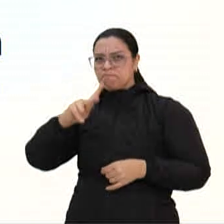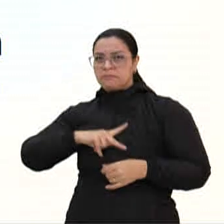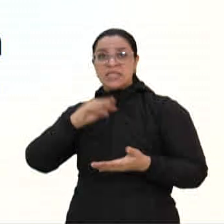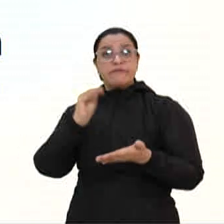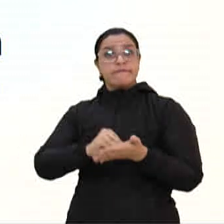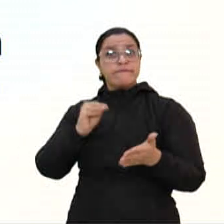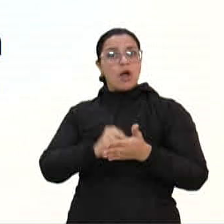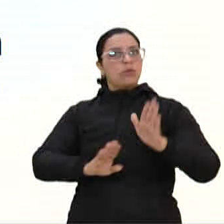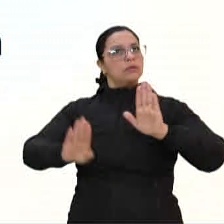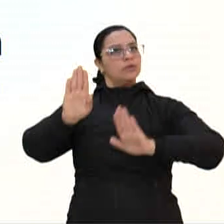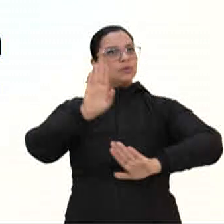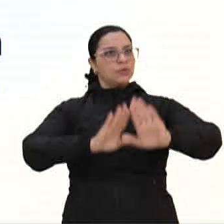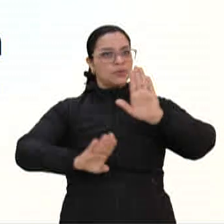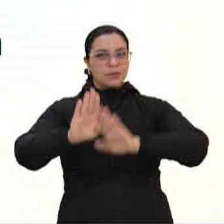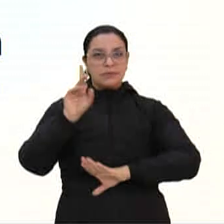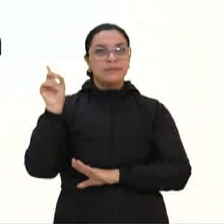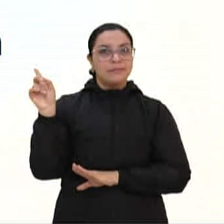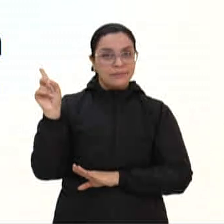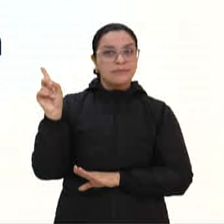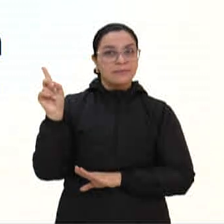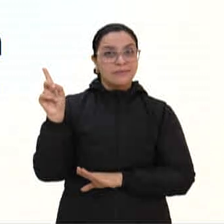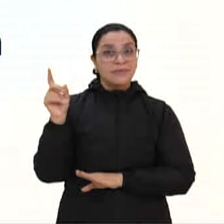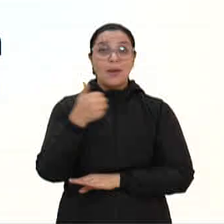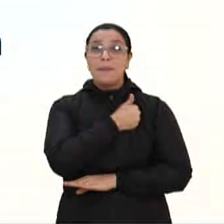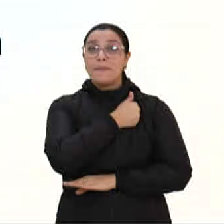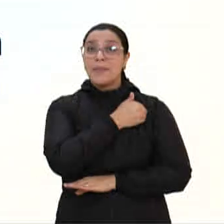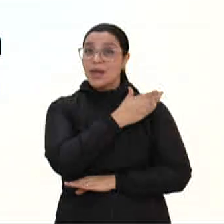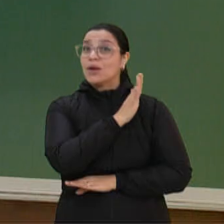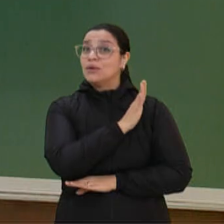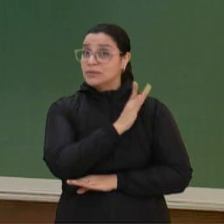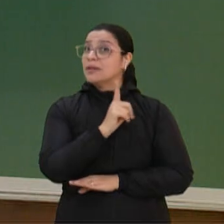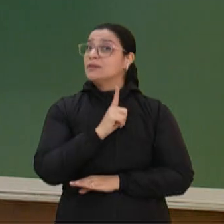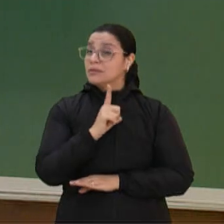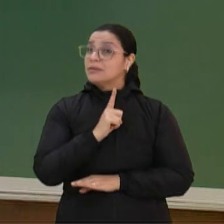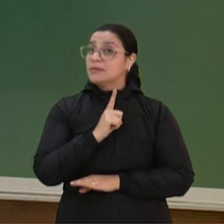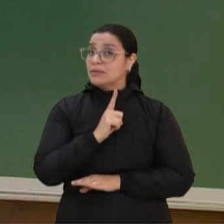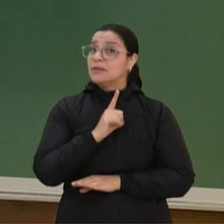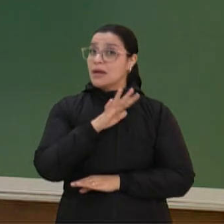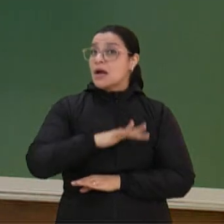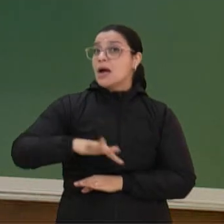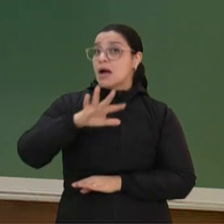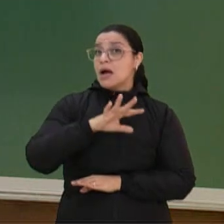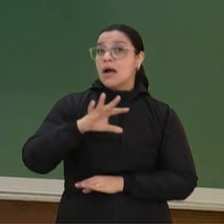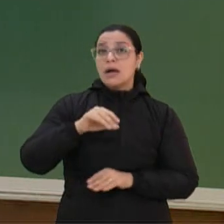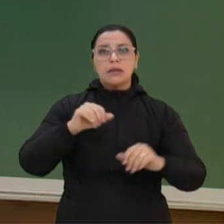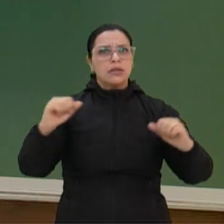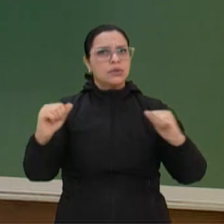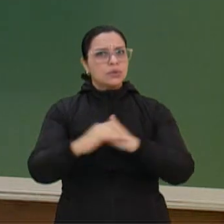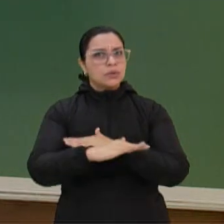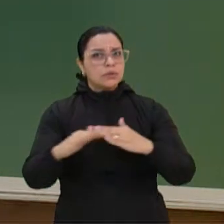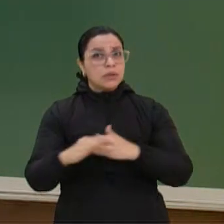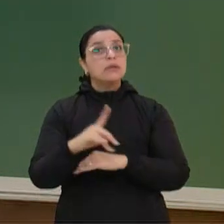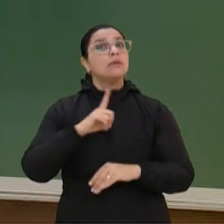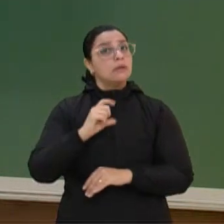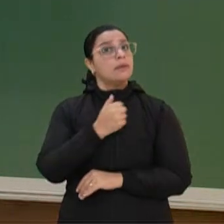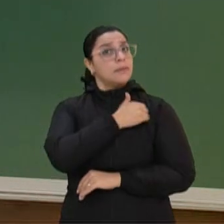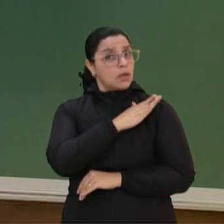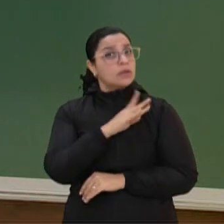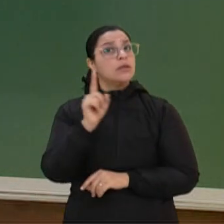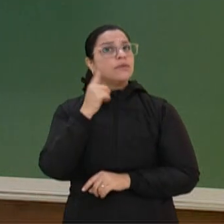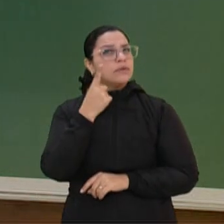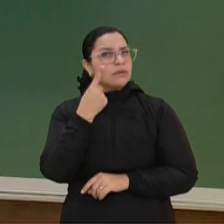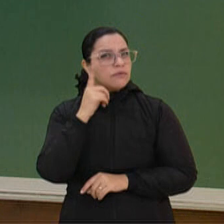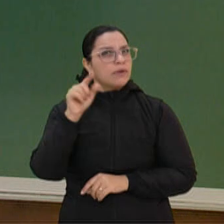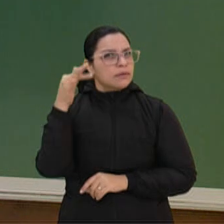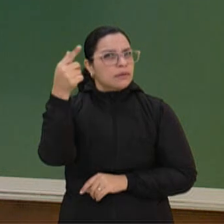de prudência. Seus preconceitos. Aqui nesse texto tem um tipo de preconceito que vocês